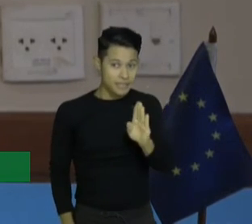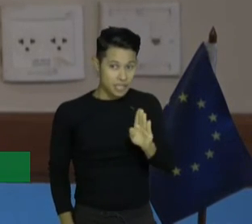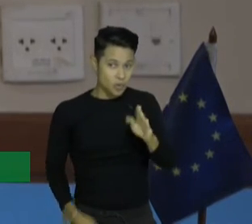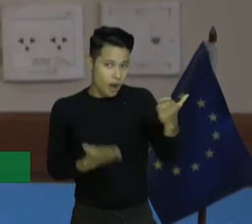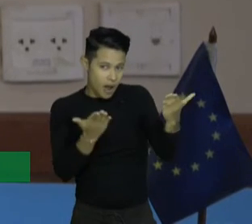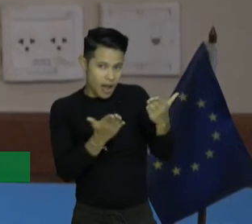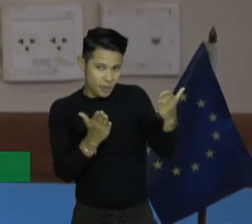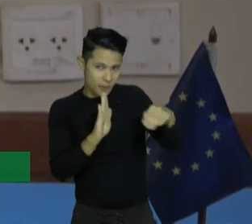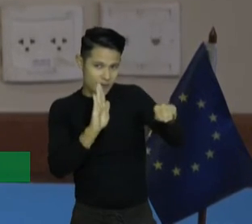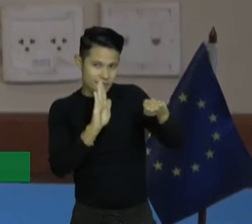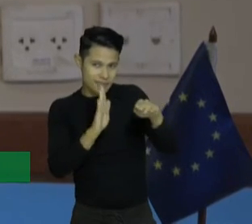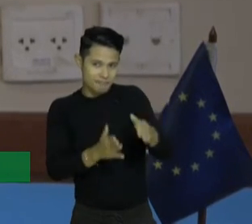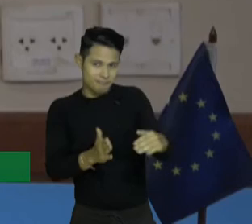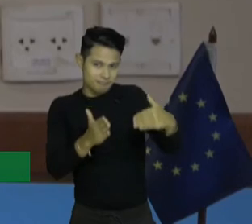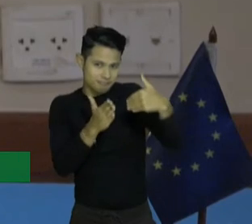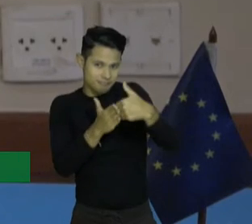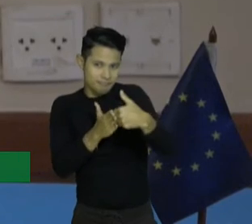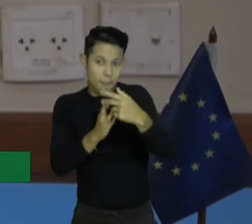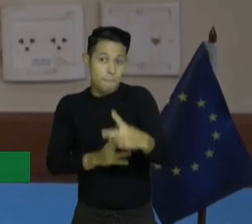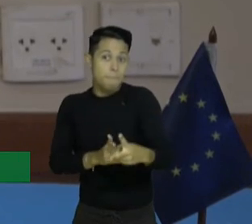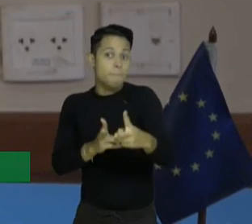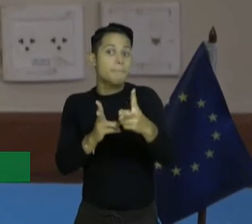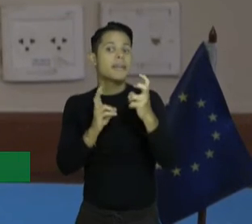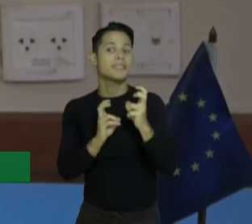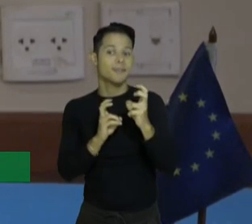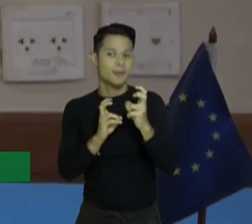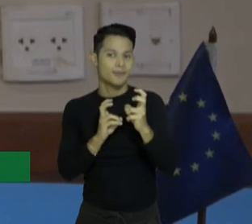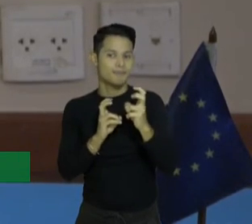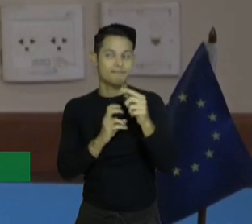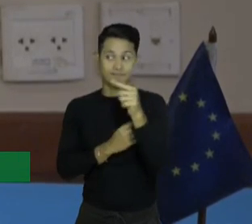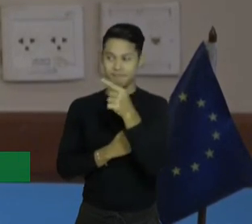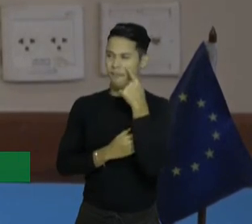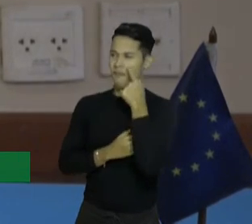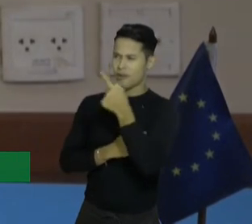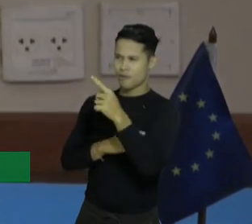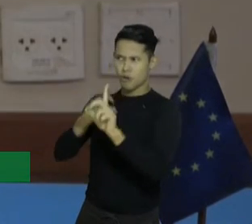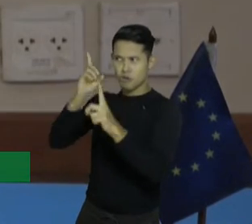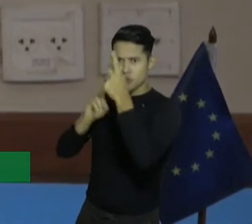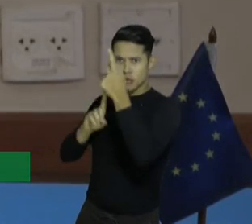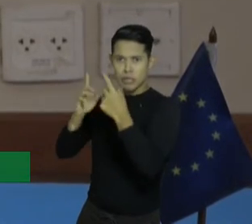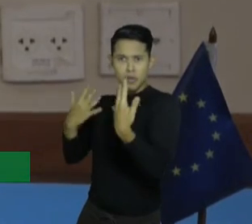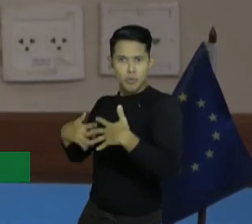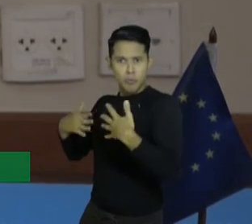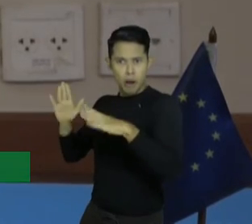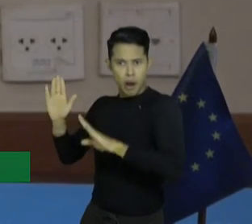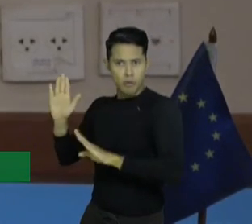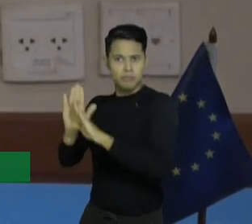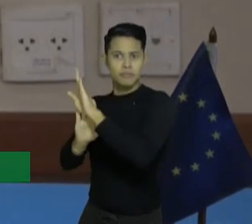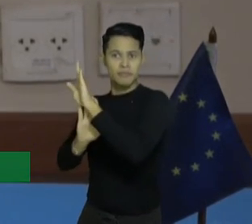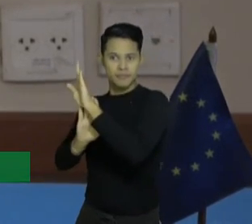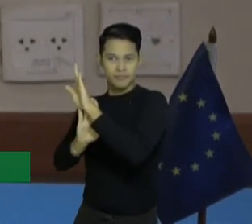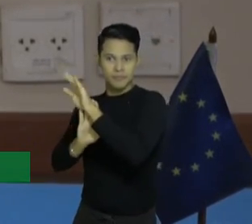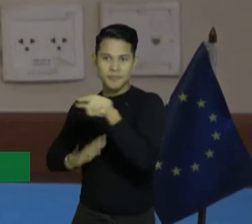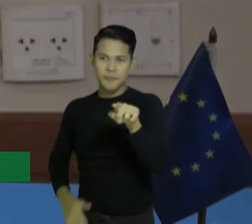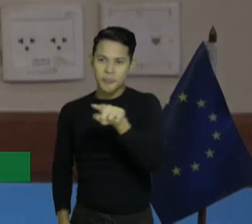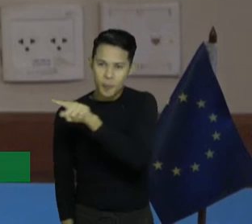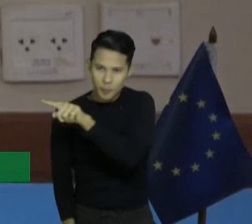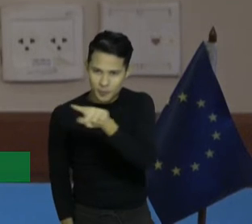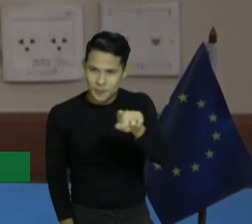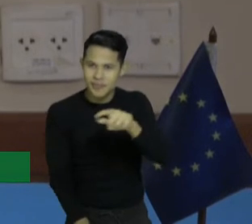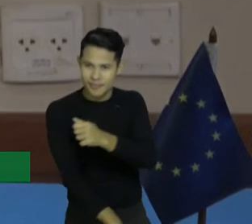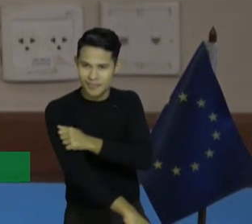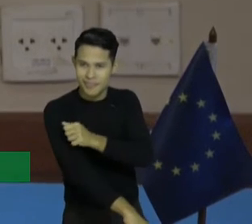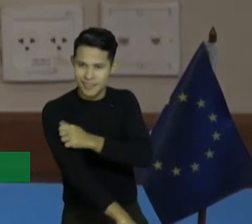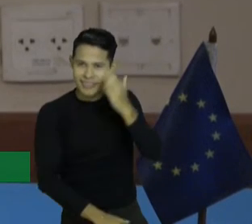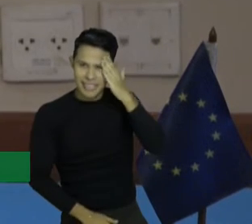Isso é a minha pergunta para os dois aqui Brasil se apercebeu disso vocês sabiam que recentemente você sabe seus estudantes da